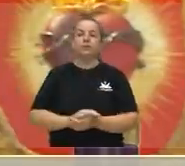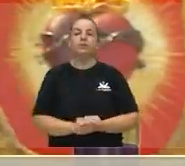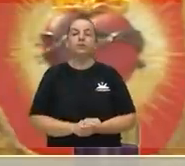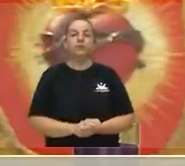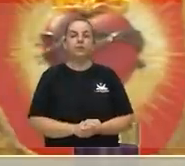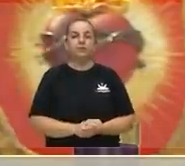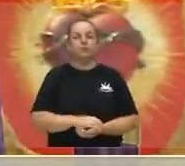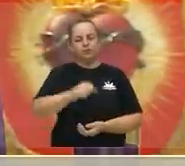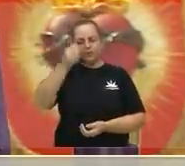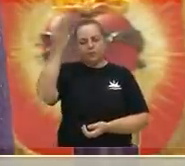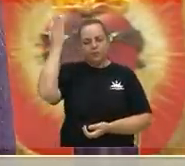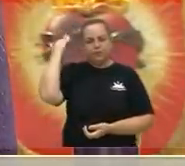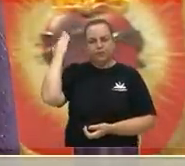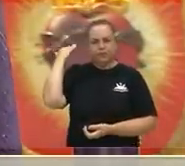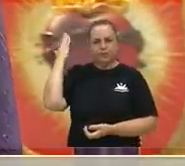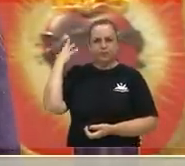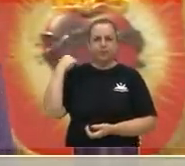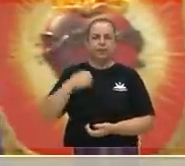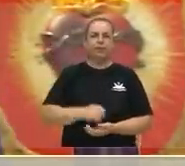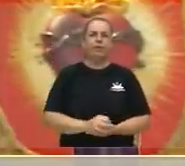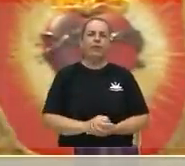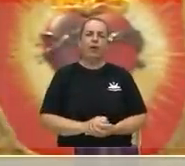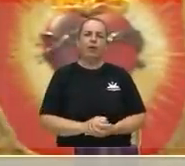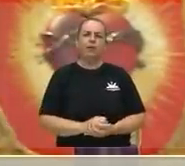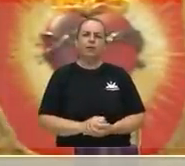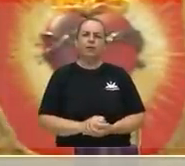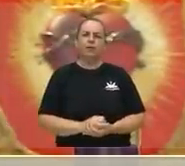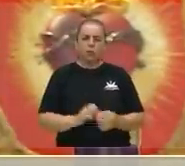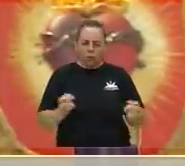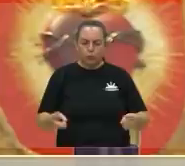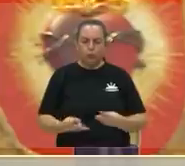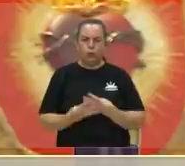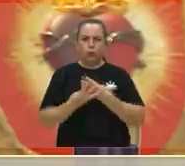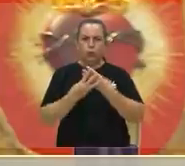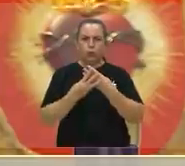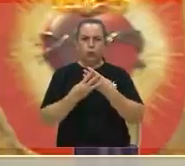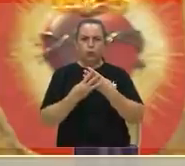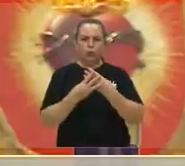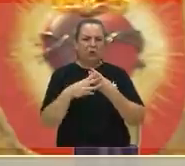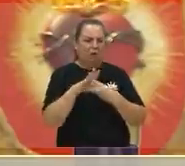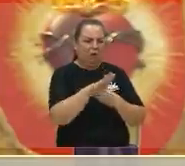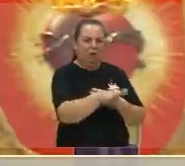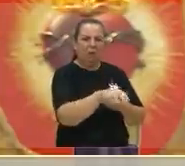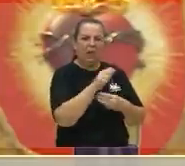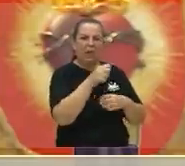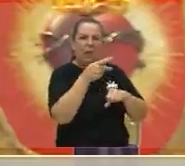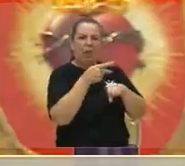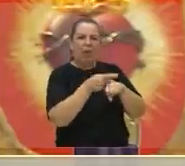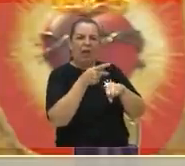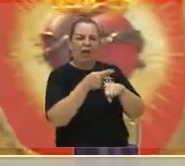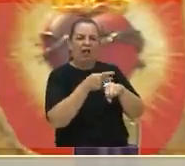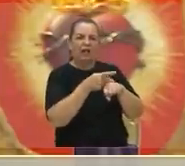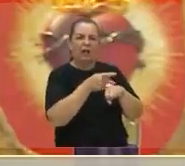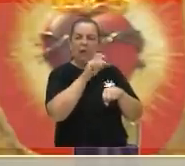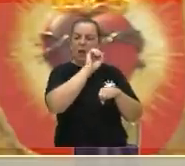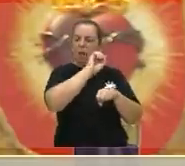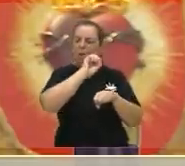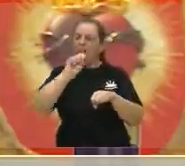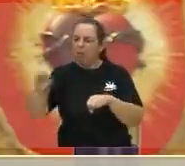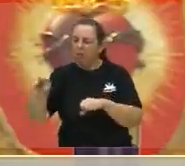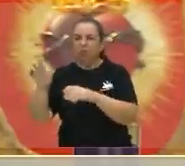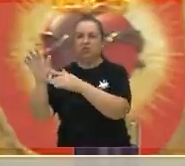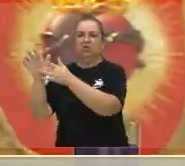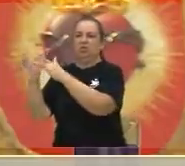naquele tempo e os judeus pegaram pedras para apedrejar